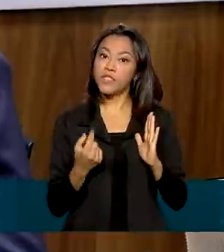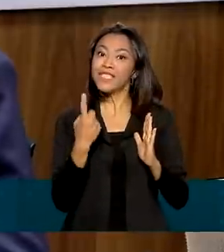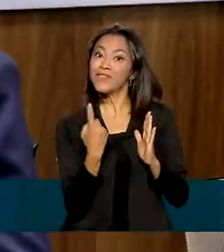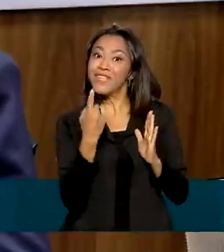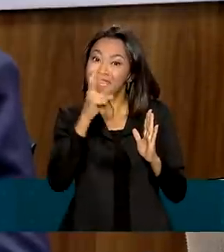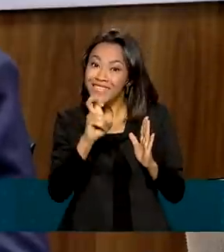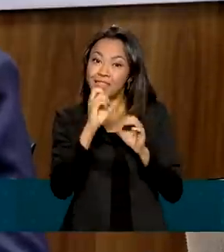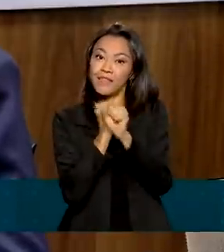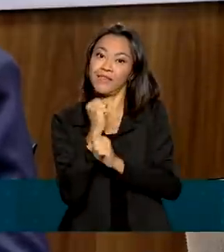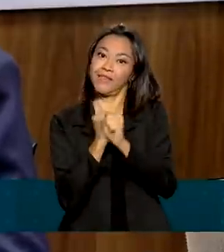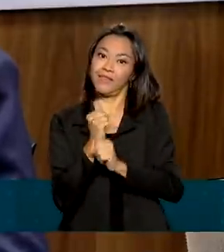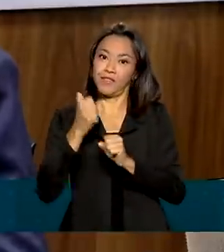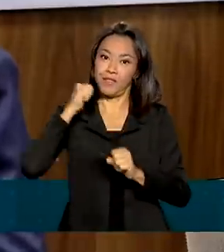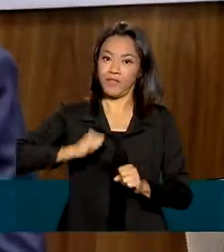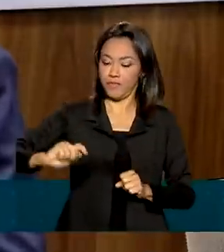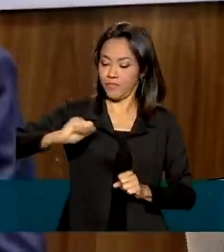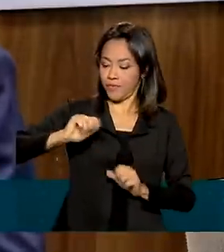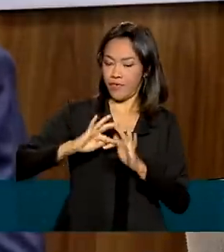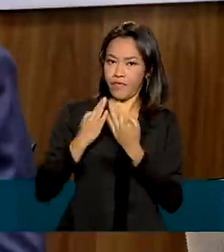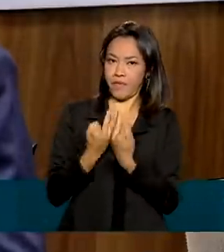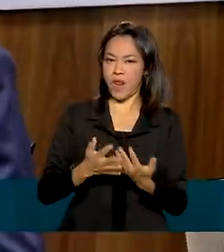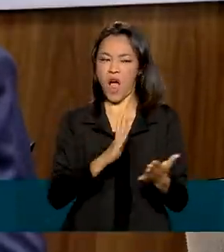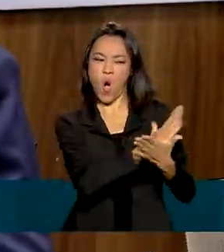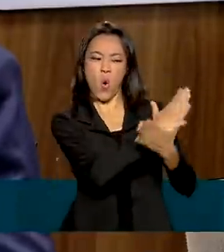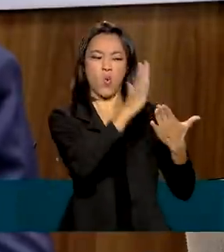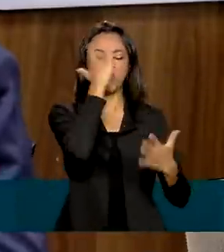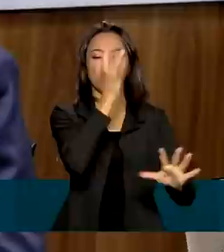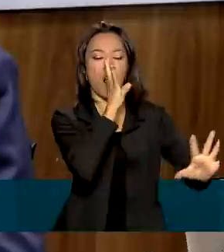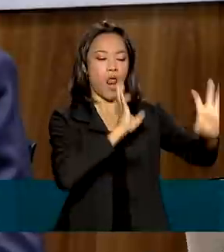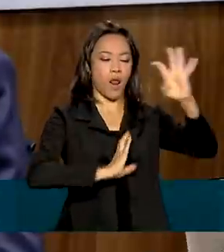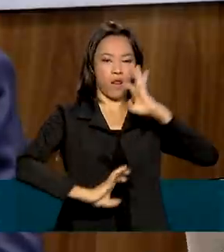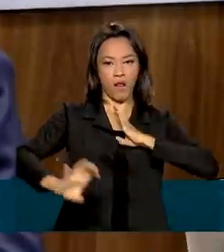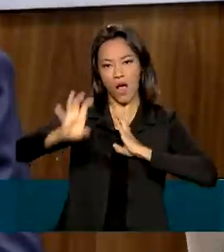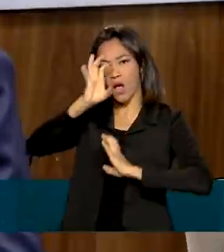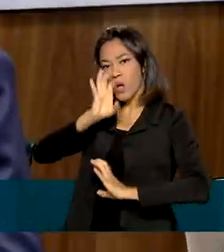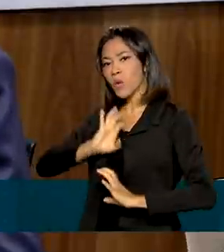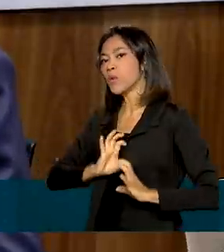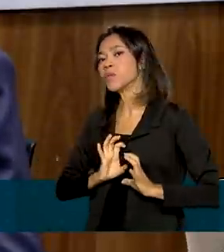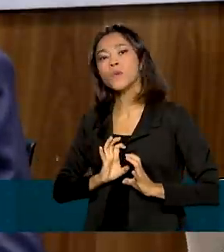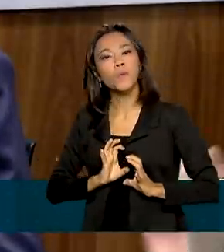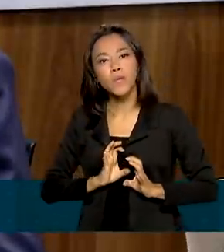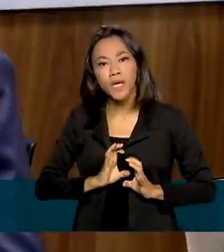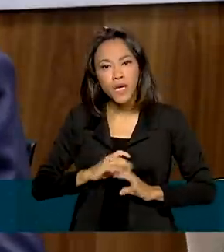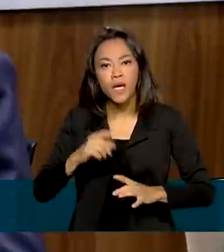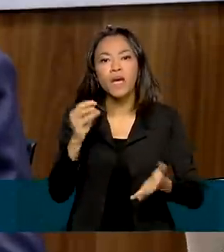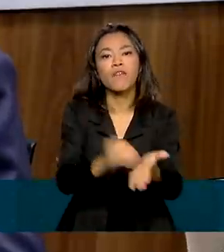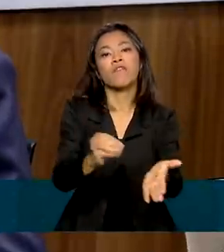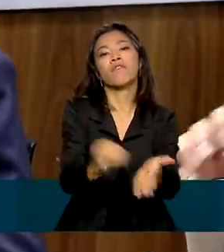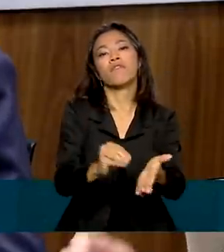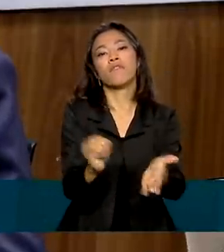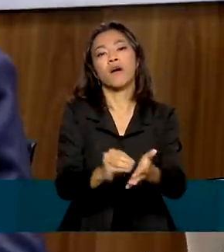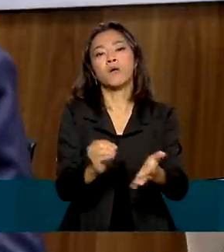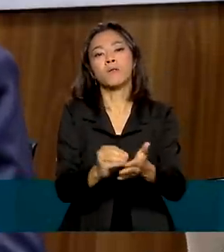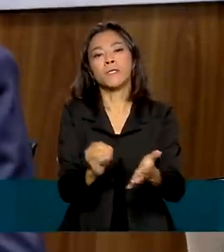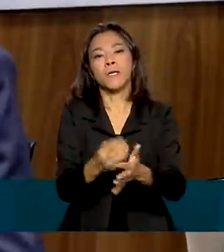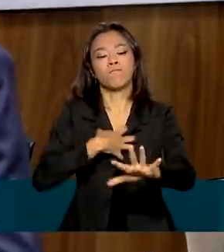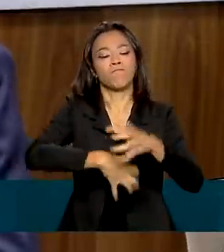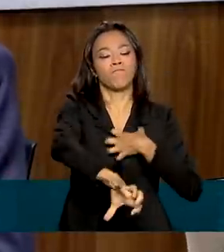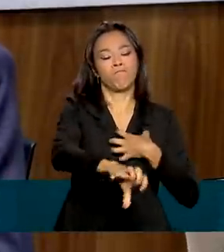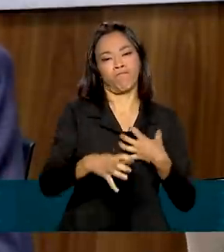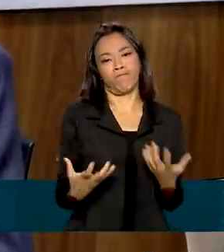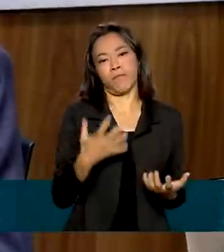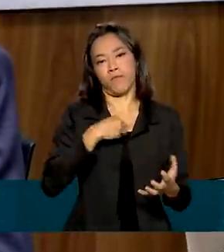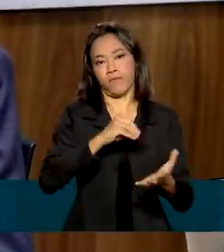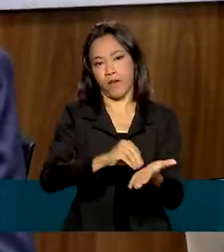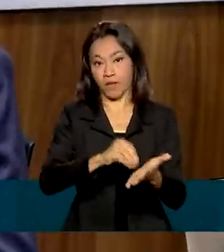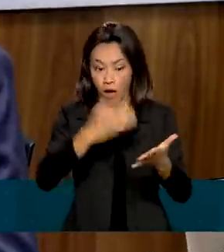15 anos de Bolsa Família então não justifica ou não alguns acuso me acusa no caso né e não ter sensibilidade com os mais necessidades A